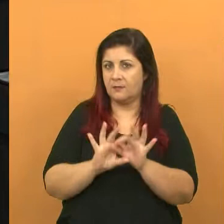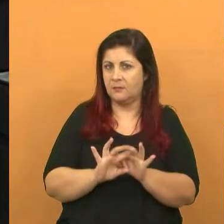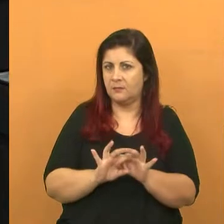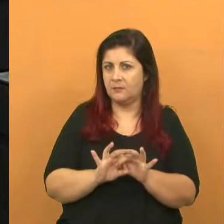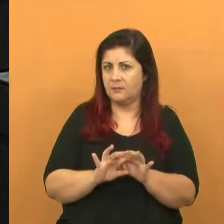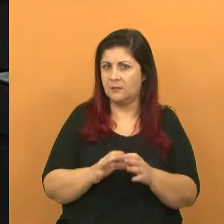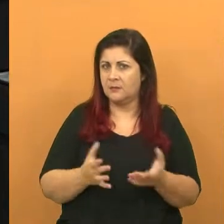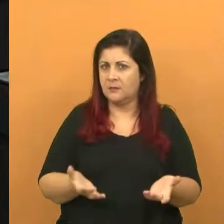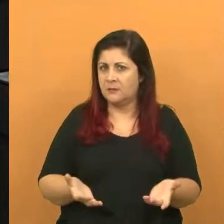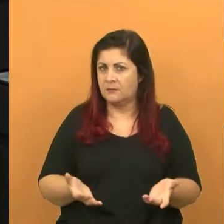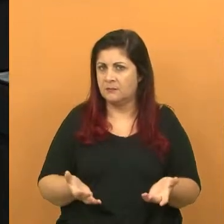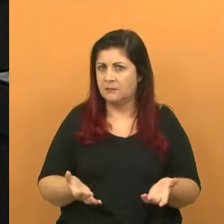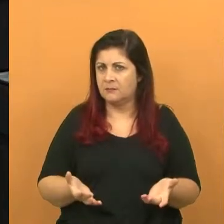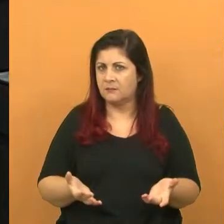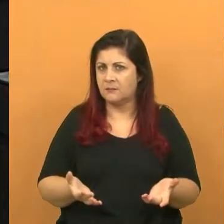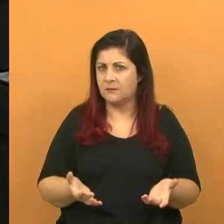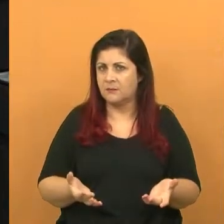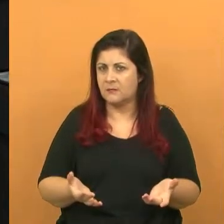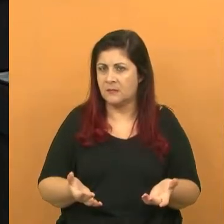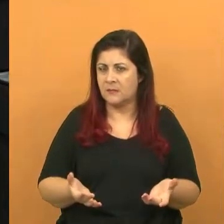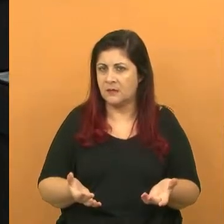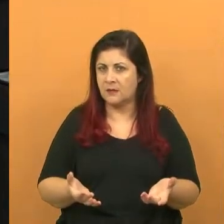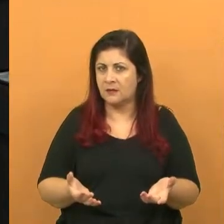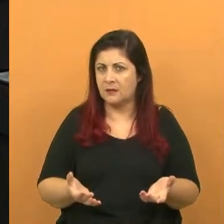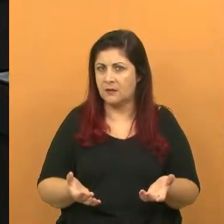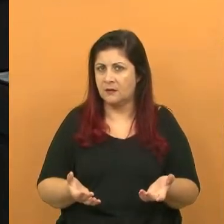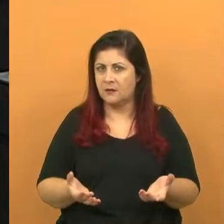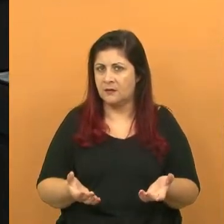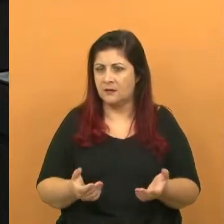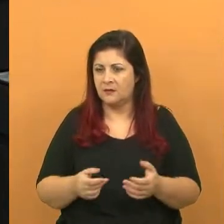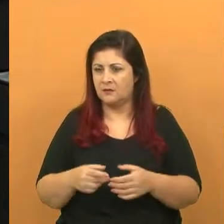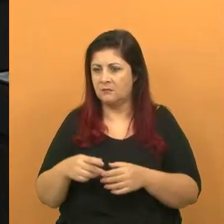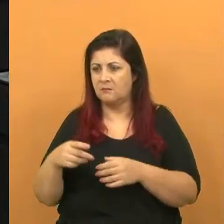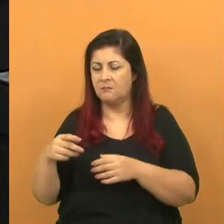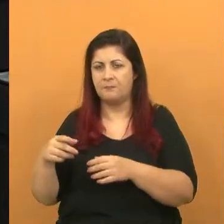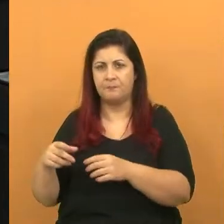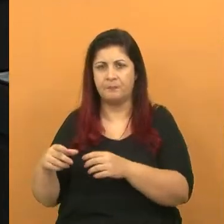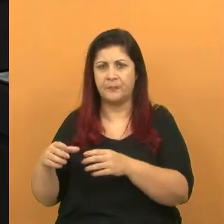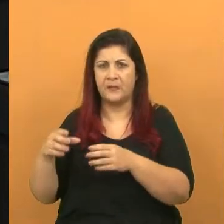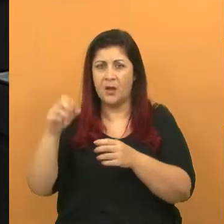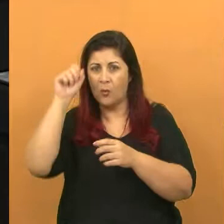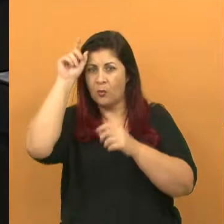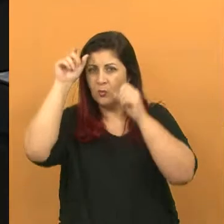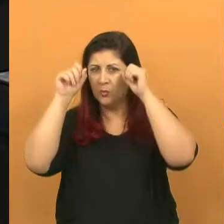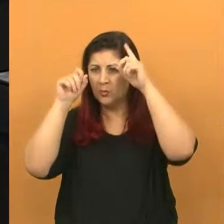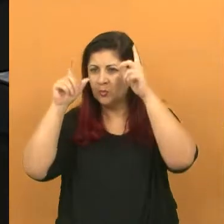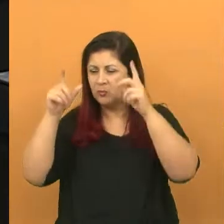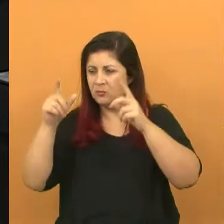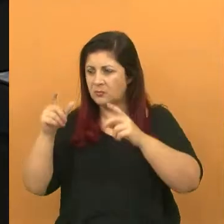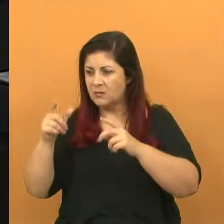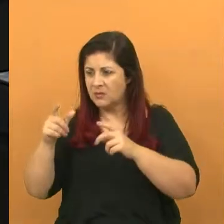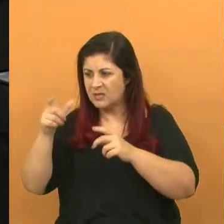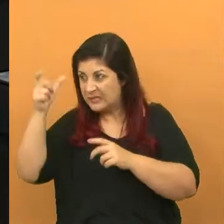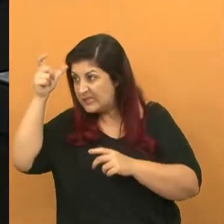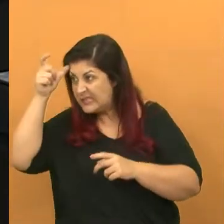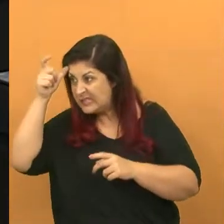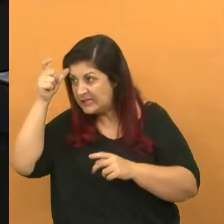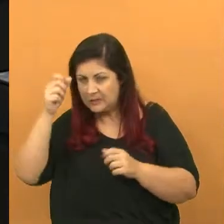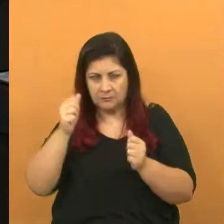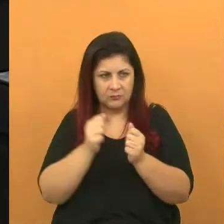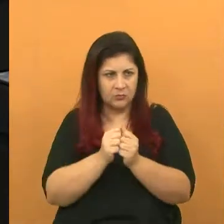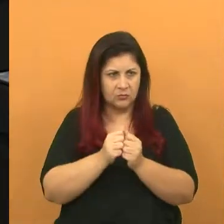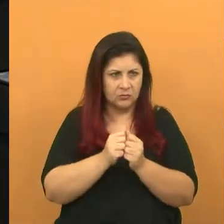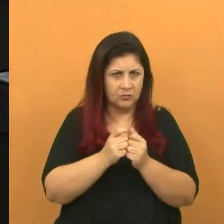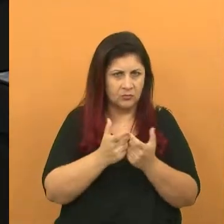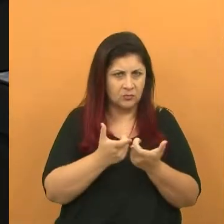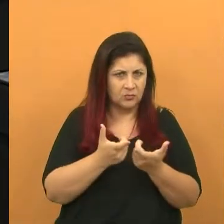incrível que pareça, é a união da tradição pagã com a tradição cristã.